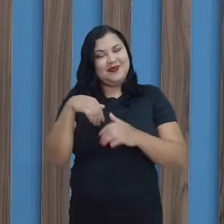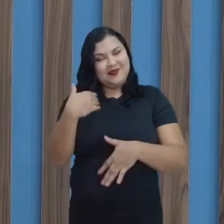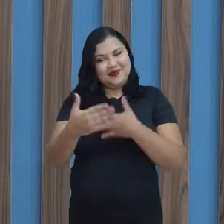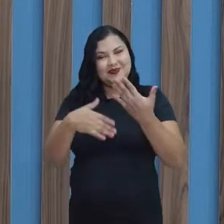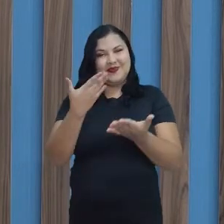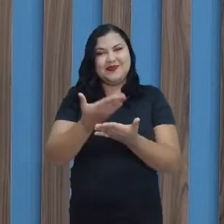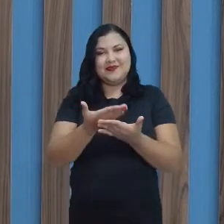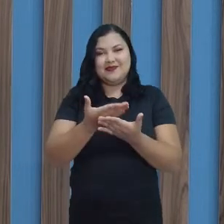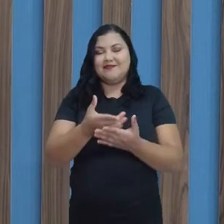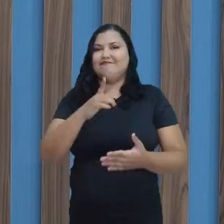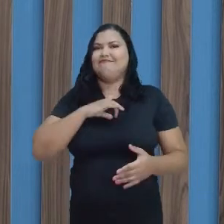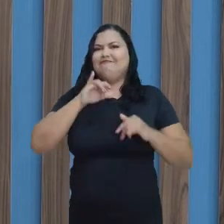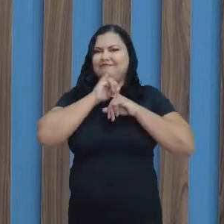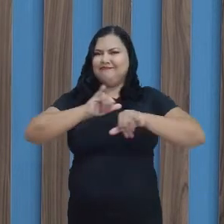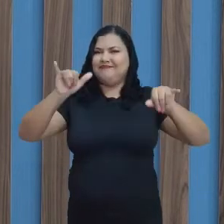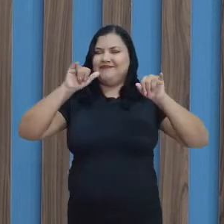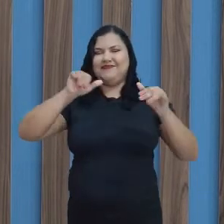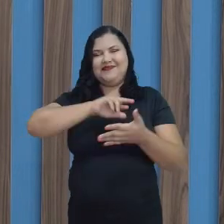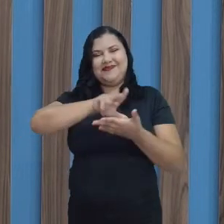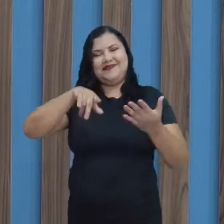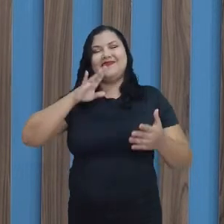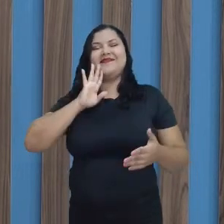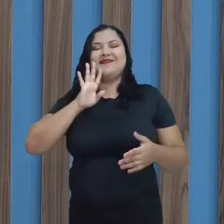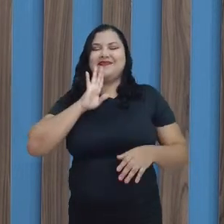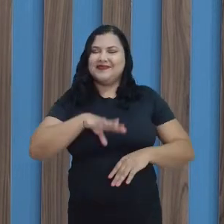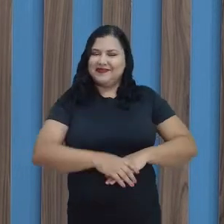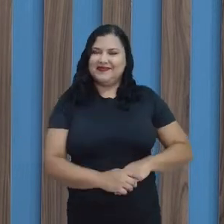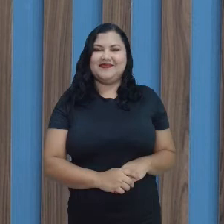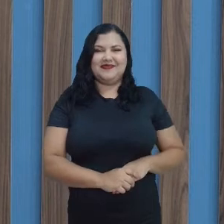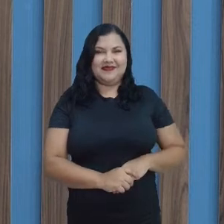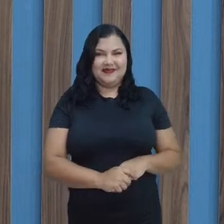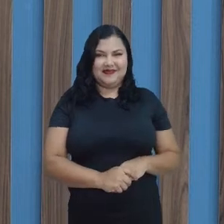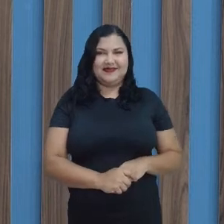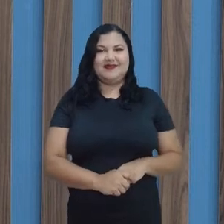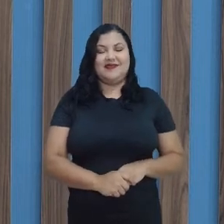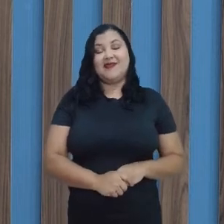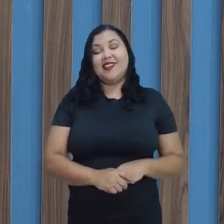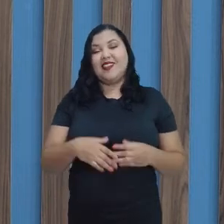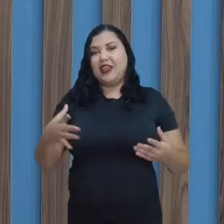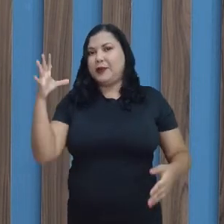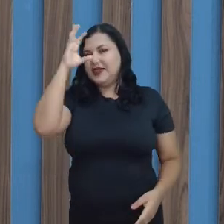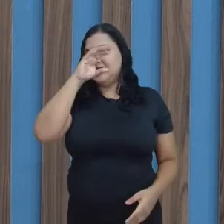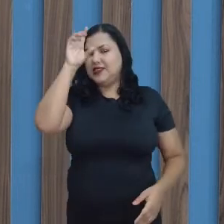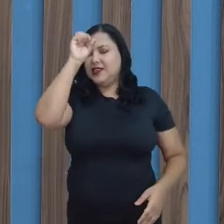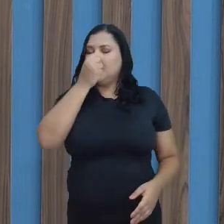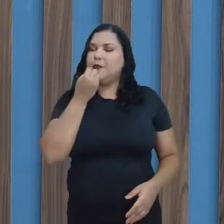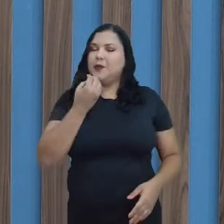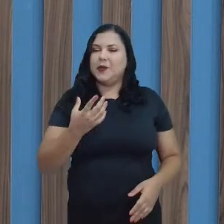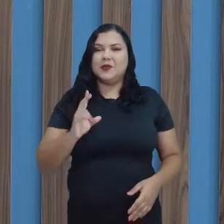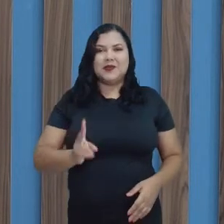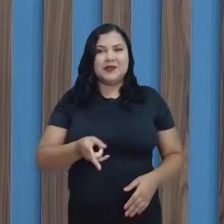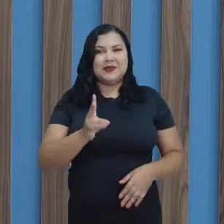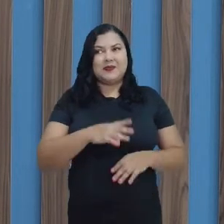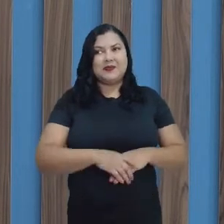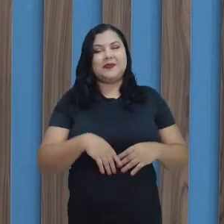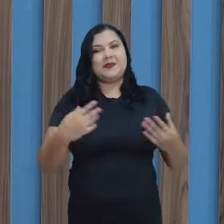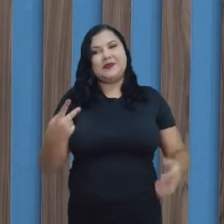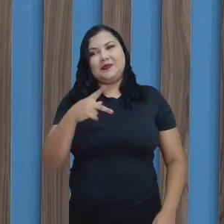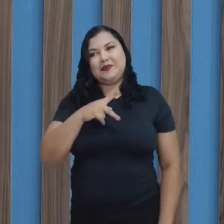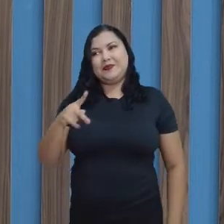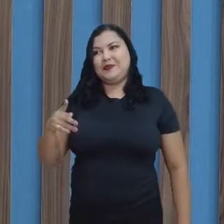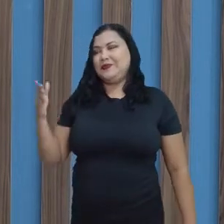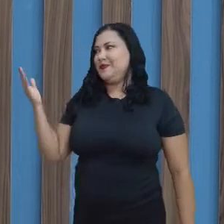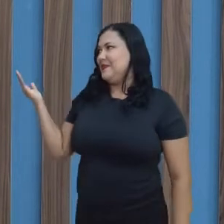aula que tem tanta informação legal, tá? Aprendizado é sempre bom. E com essa professora